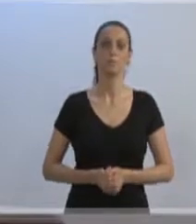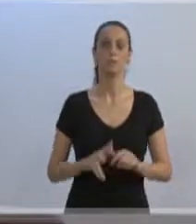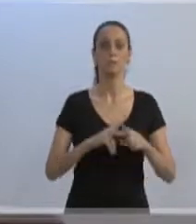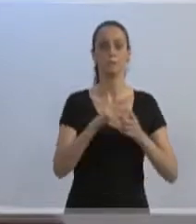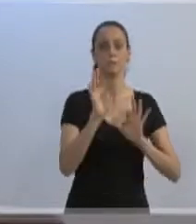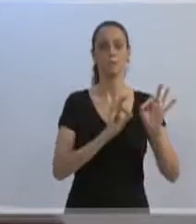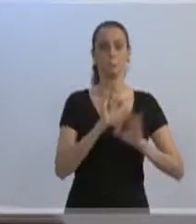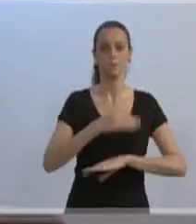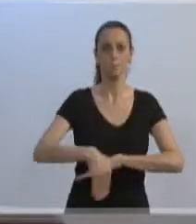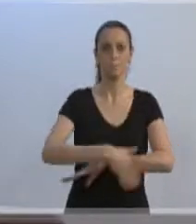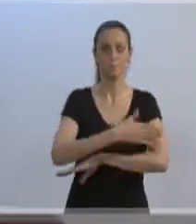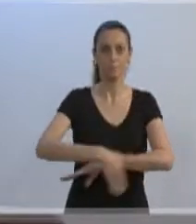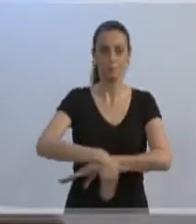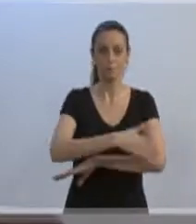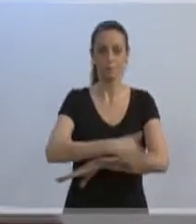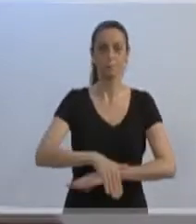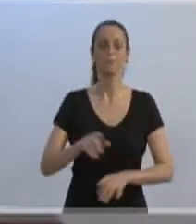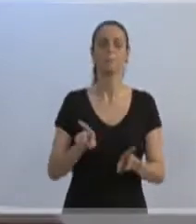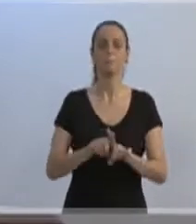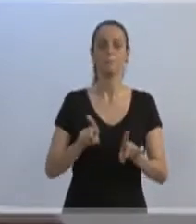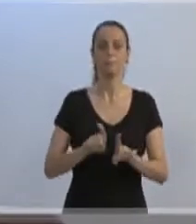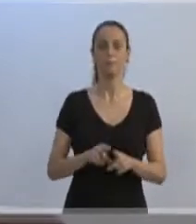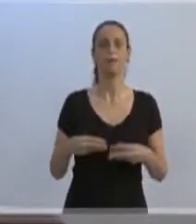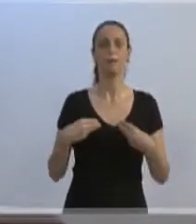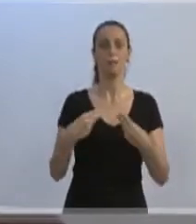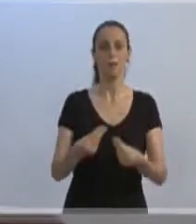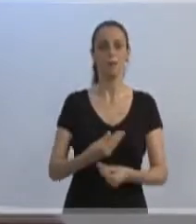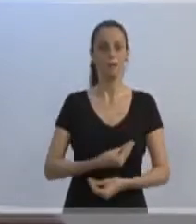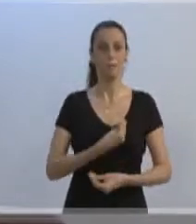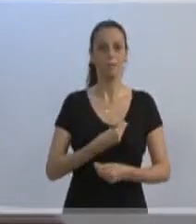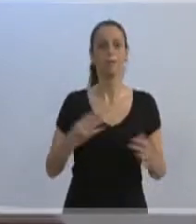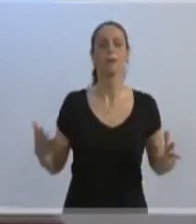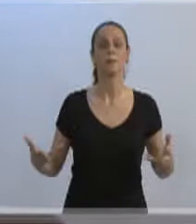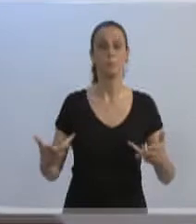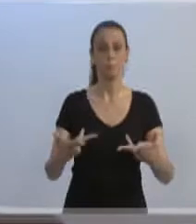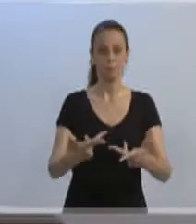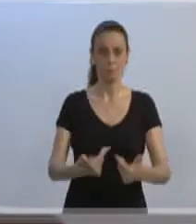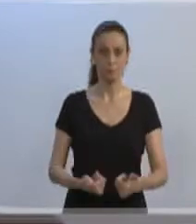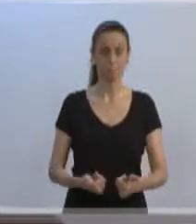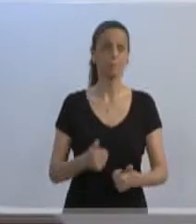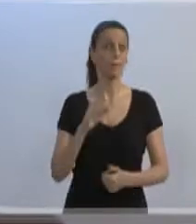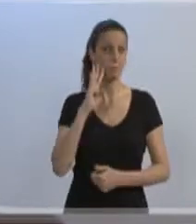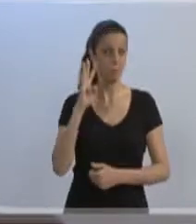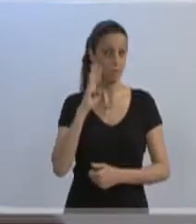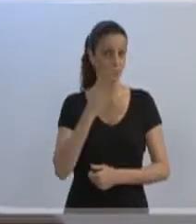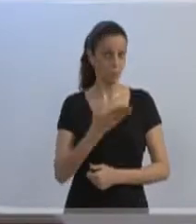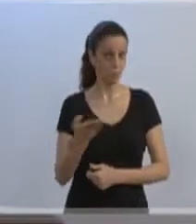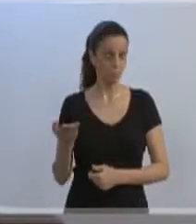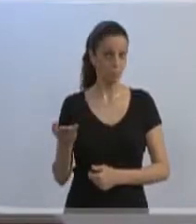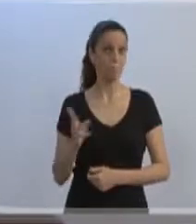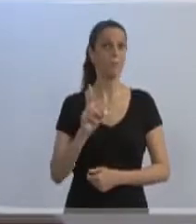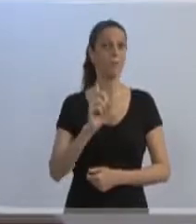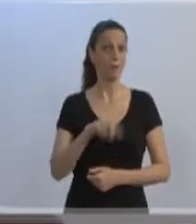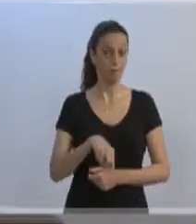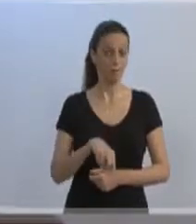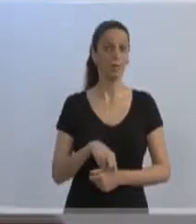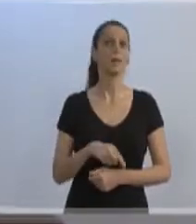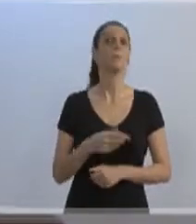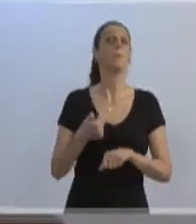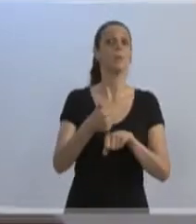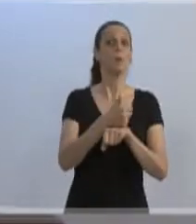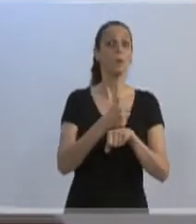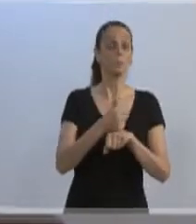das vias dar qualidade de vida você cidadão imagina são funções gratificadas são